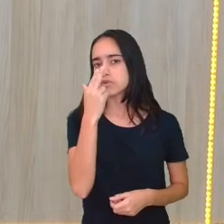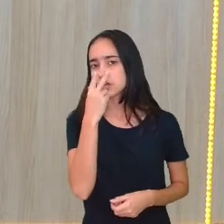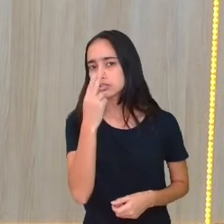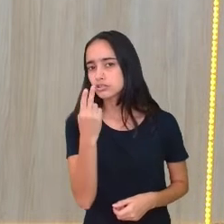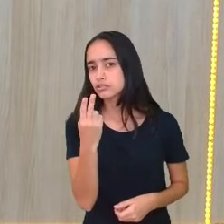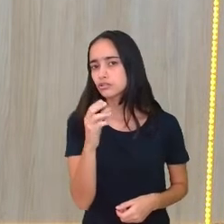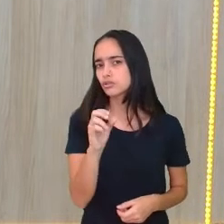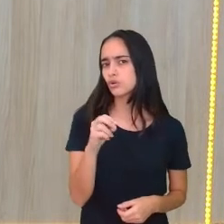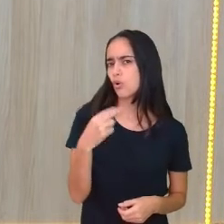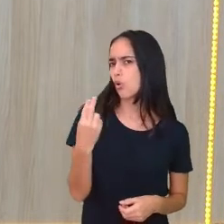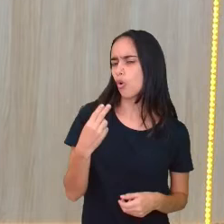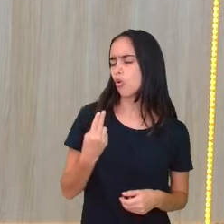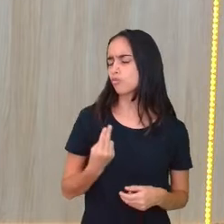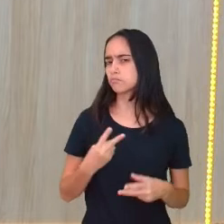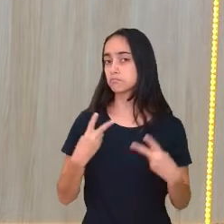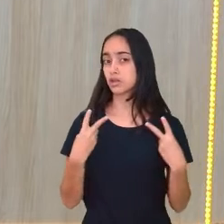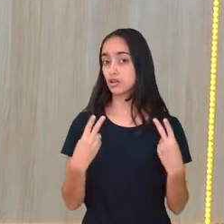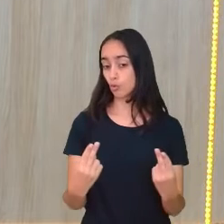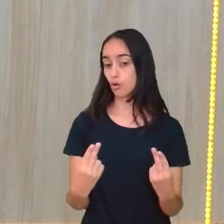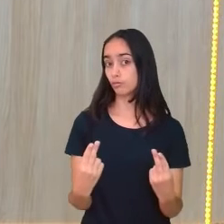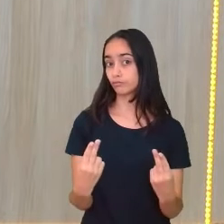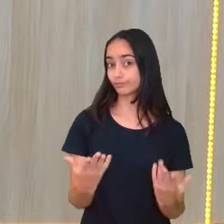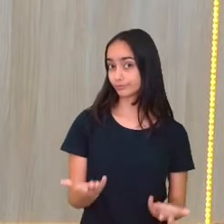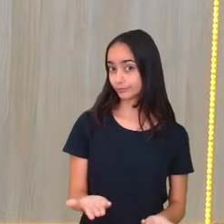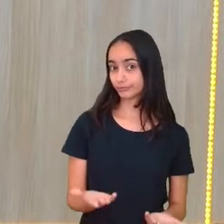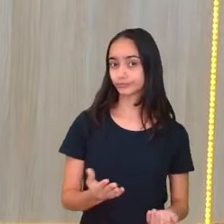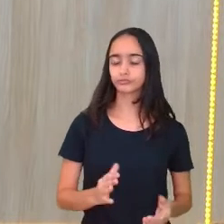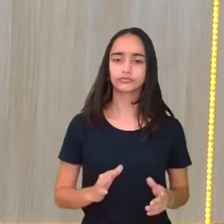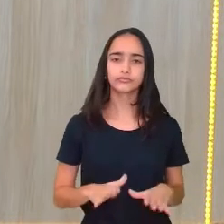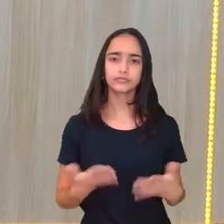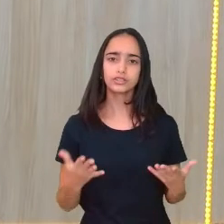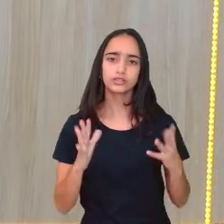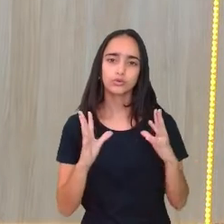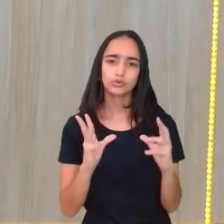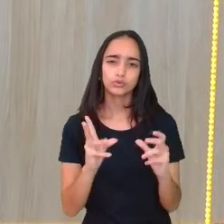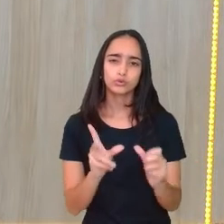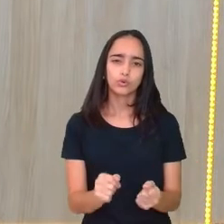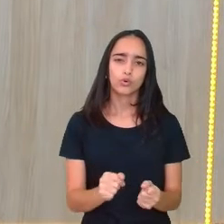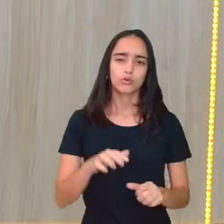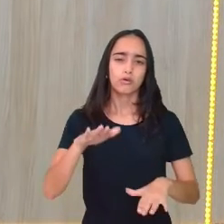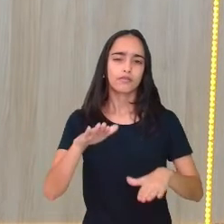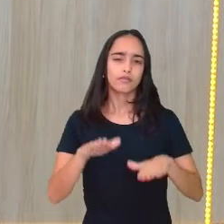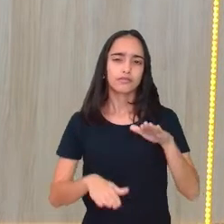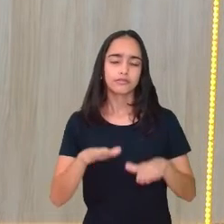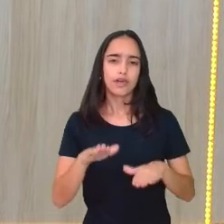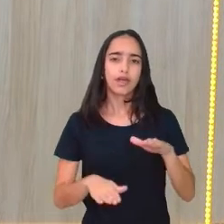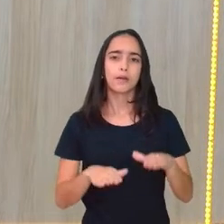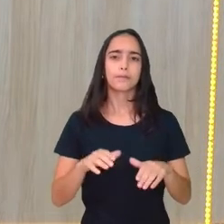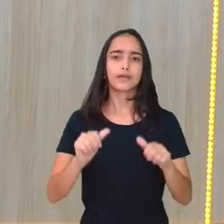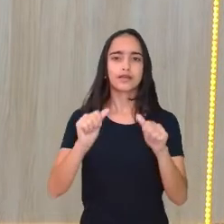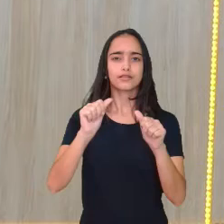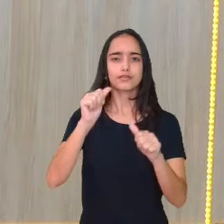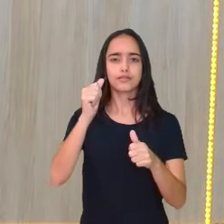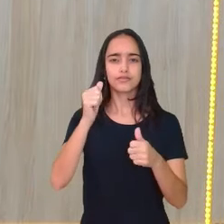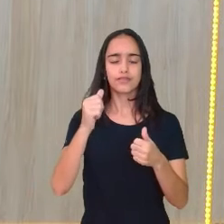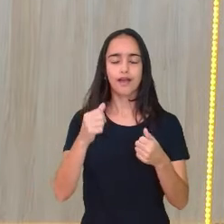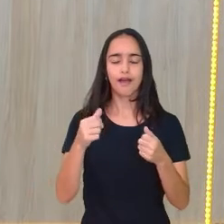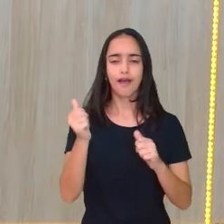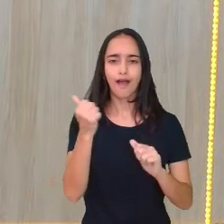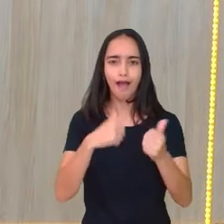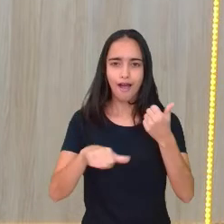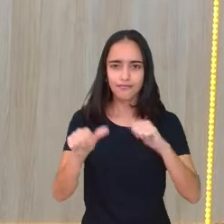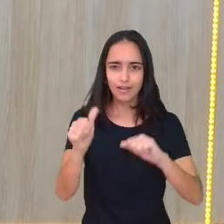até mesmo igual. Então, tudo aí depende do contexto, da avaliação, né? Todos